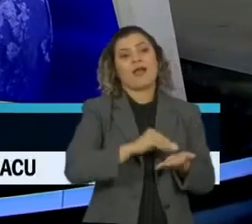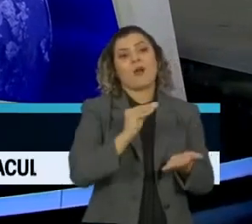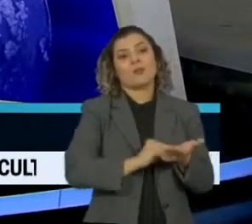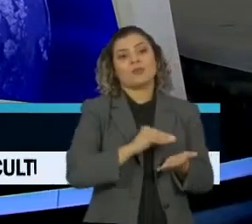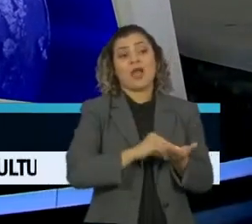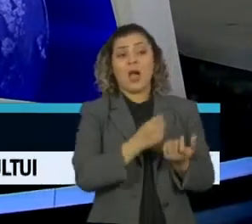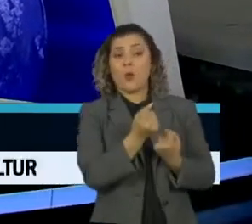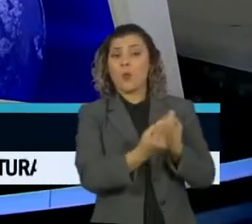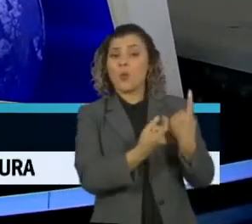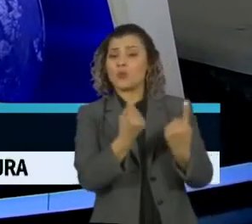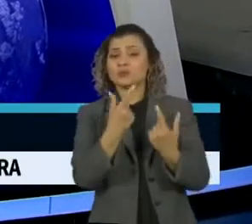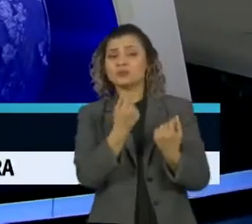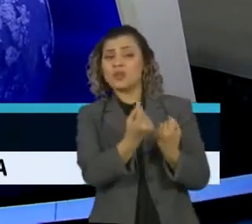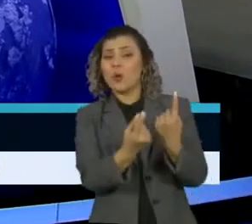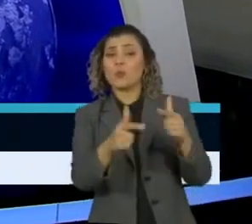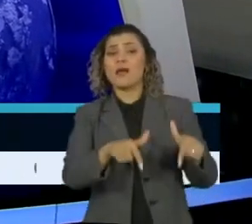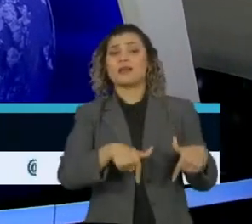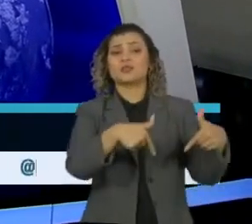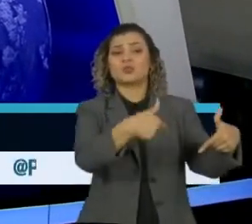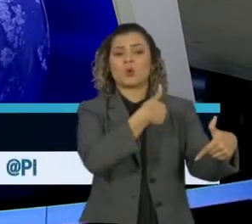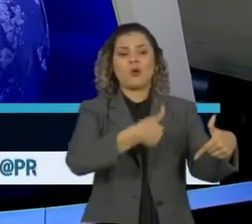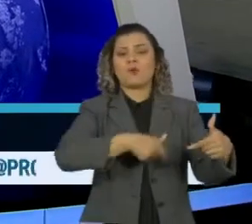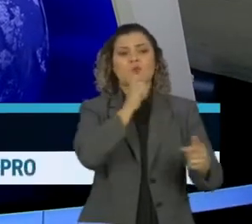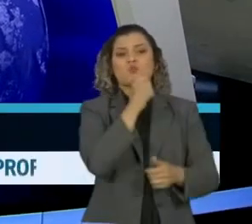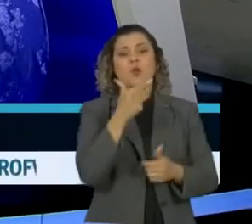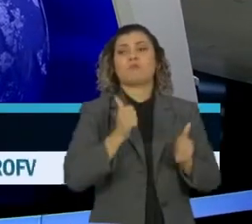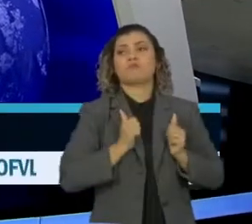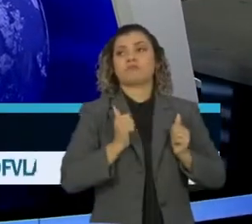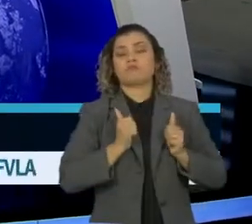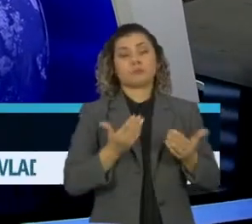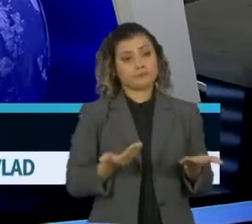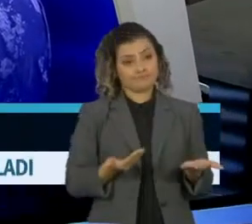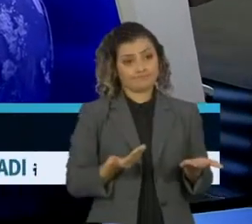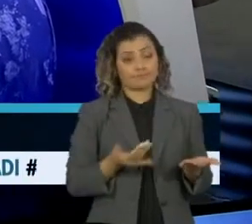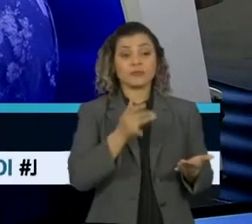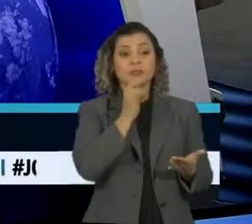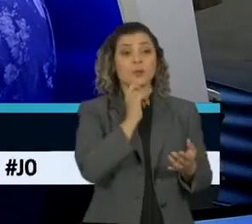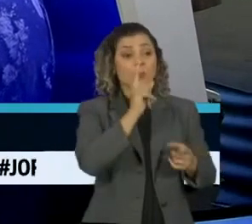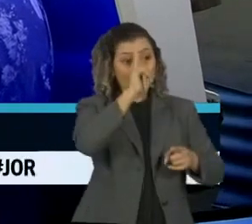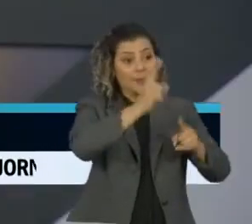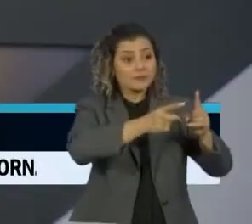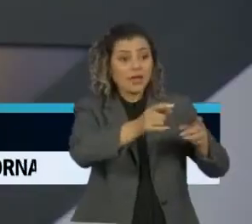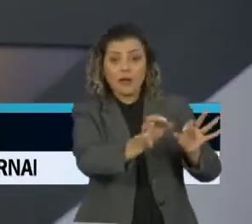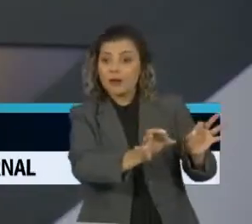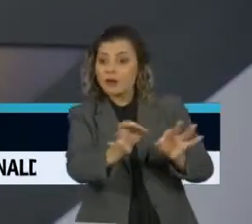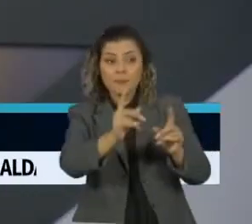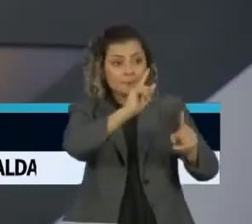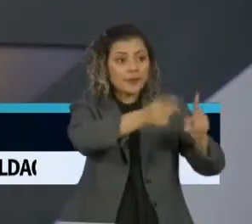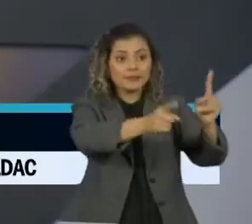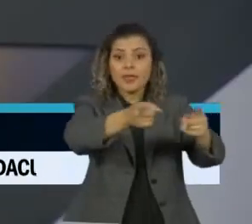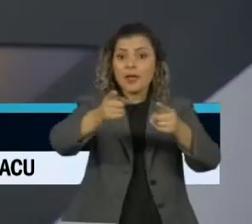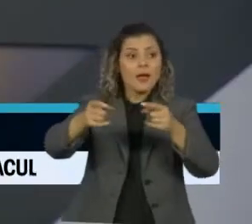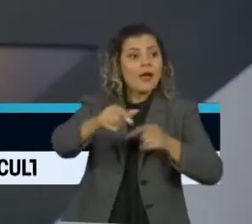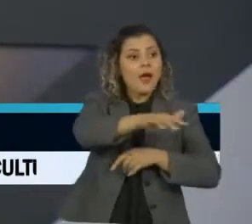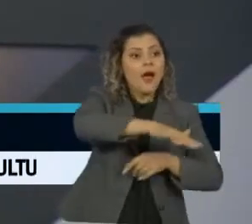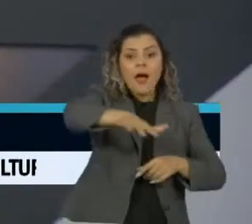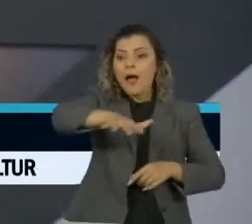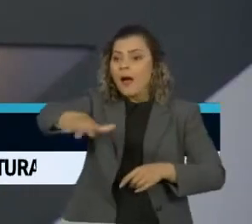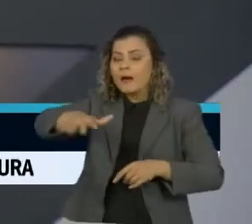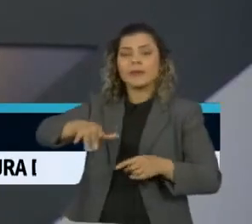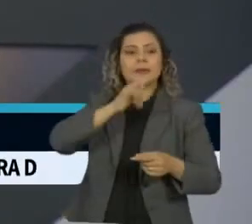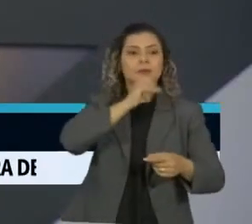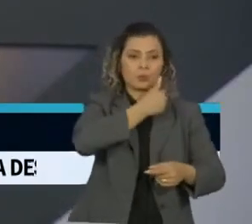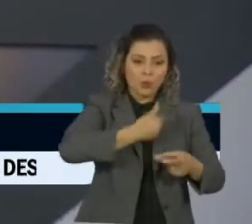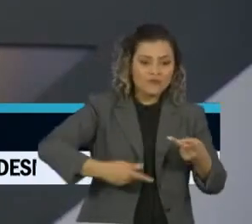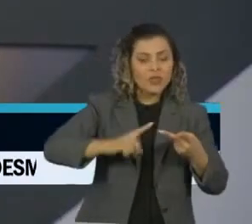Em algumas atitudes que o governo deveria ter tido desde o começo. Por exemplo, a coordenação entre as várias esferas